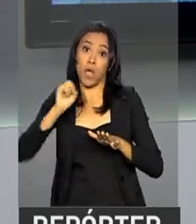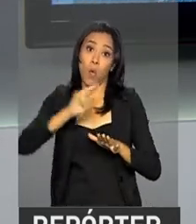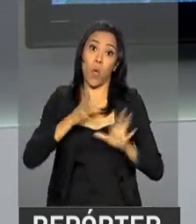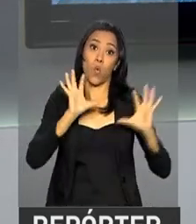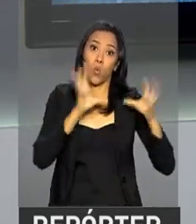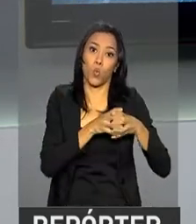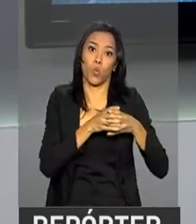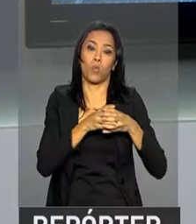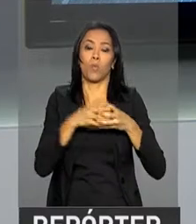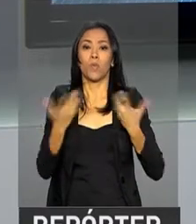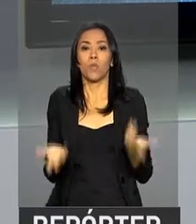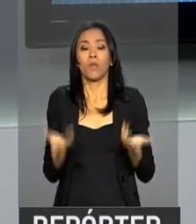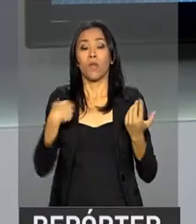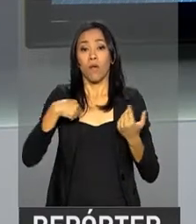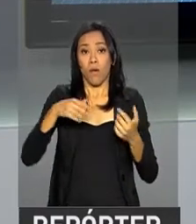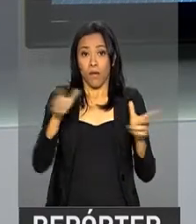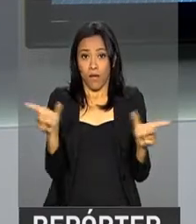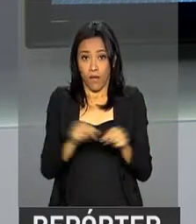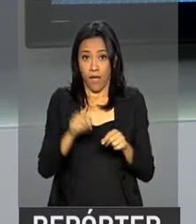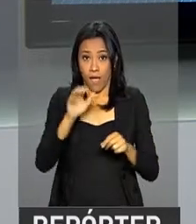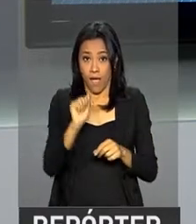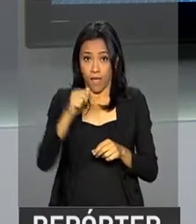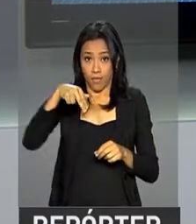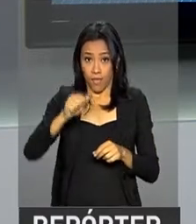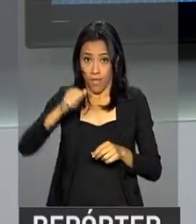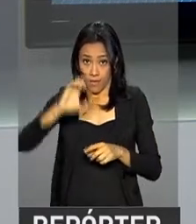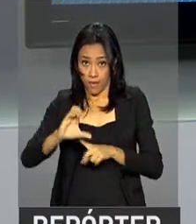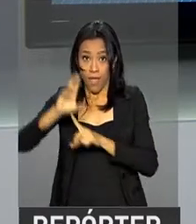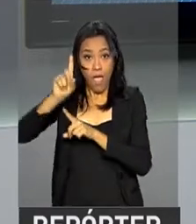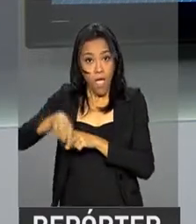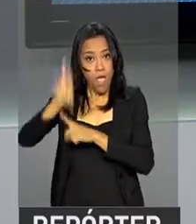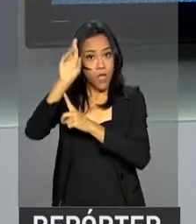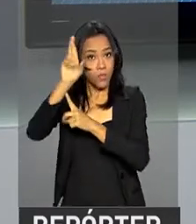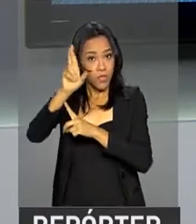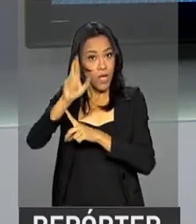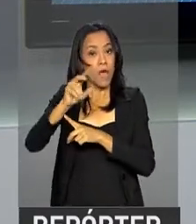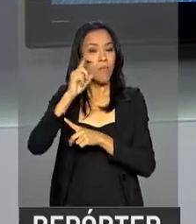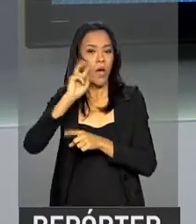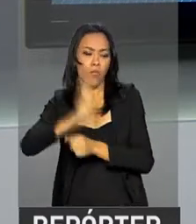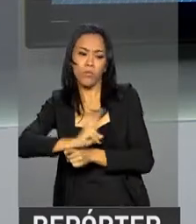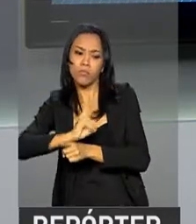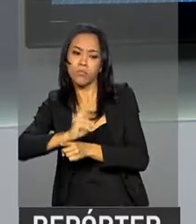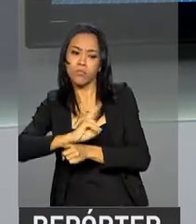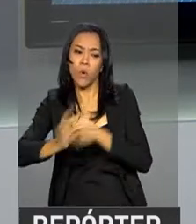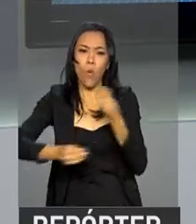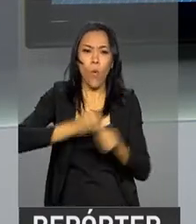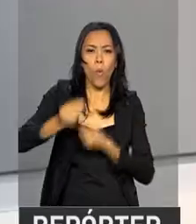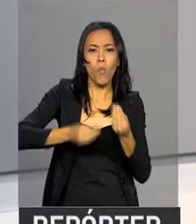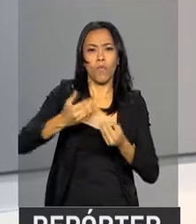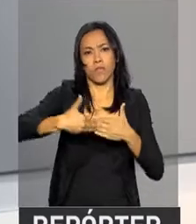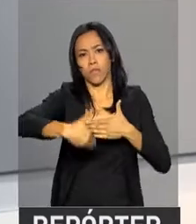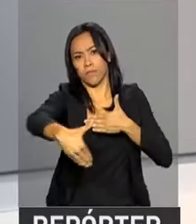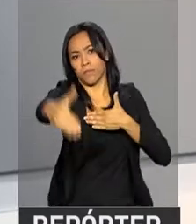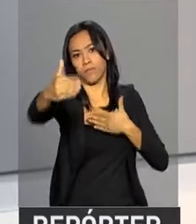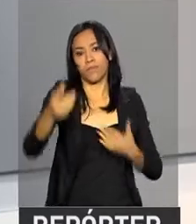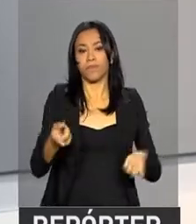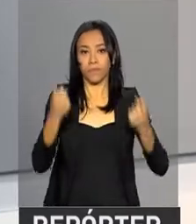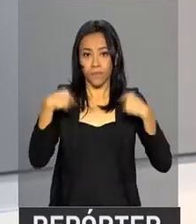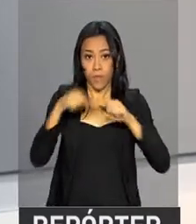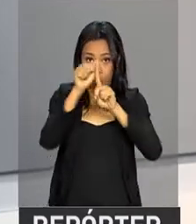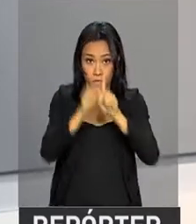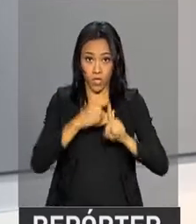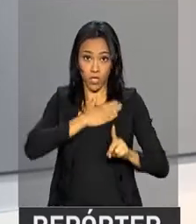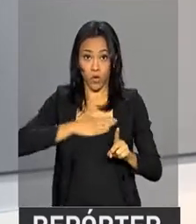blocos. A Agência Nacional de Aviação Civil será responsável pela realização e acompanhamento das medidas. Em agosto,